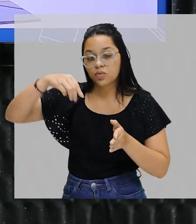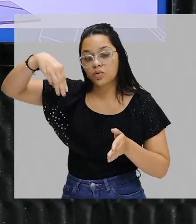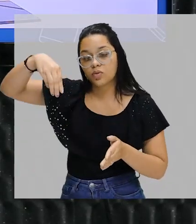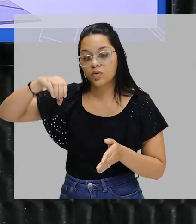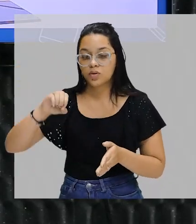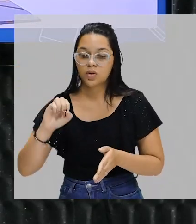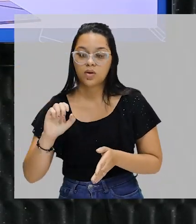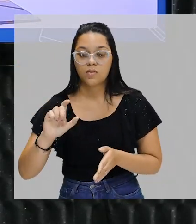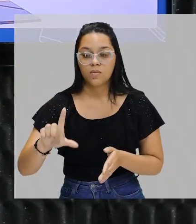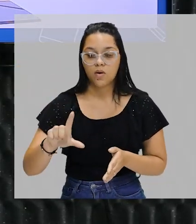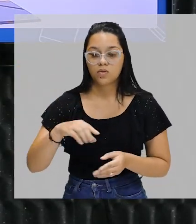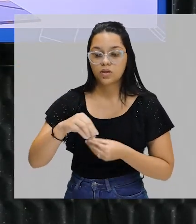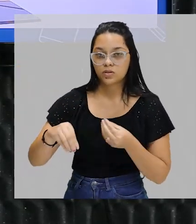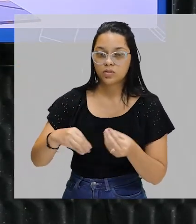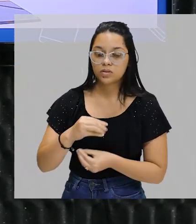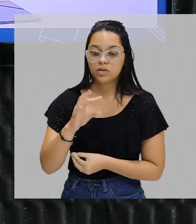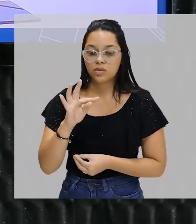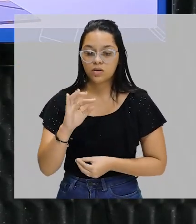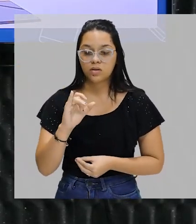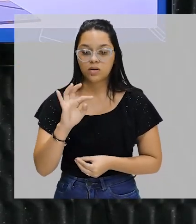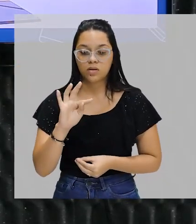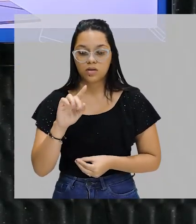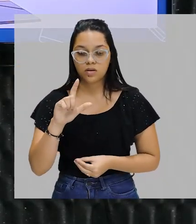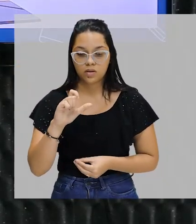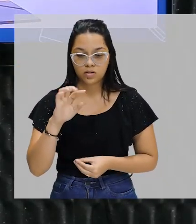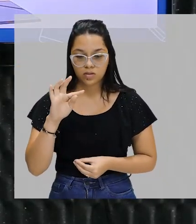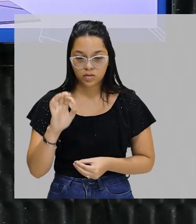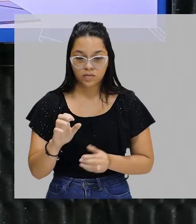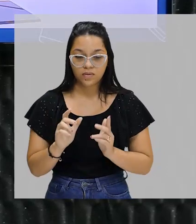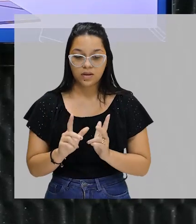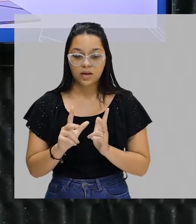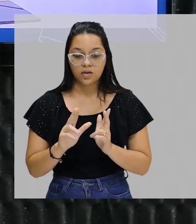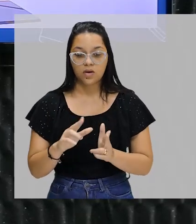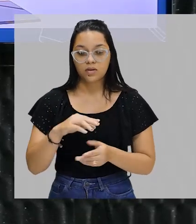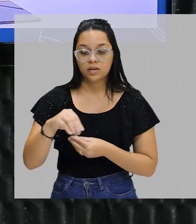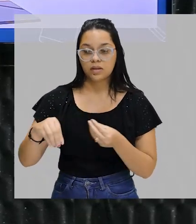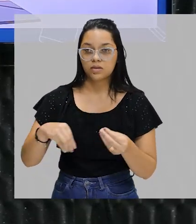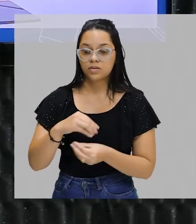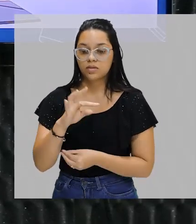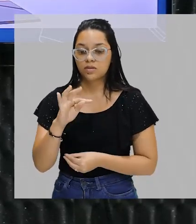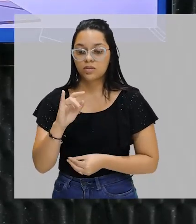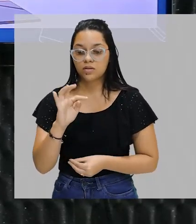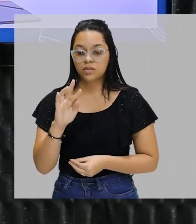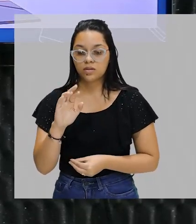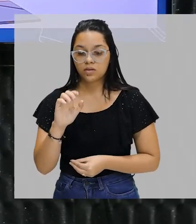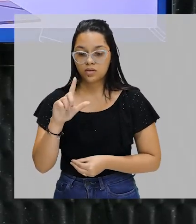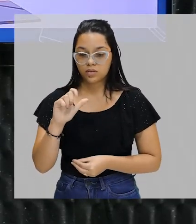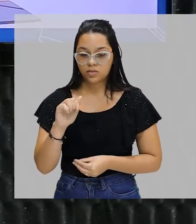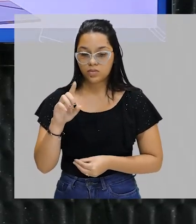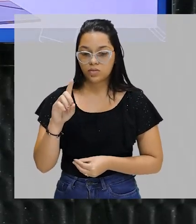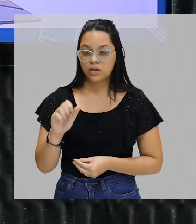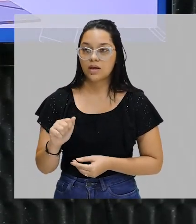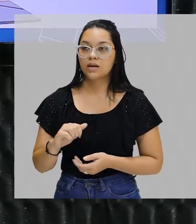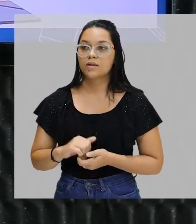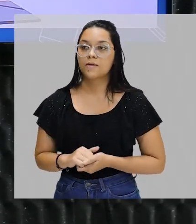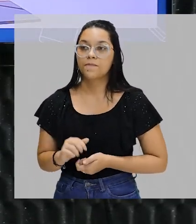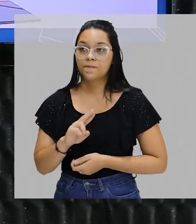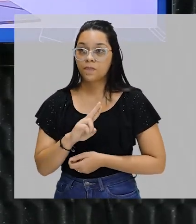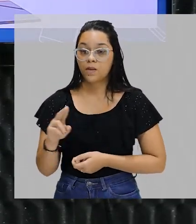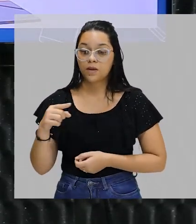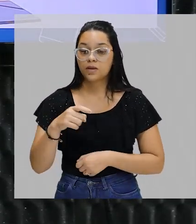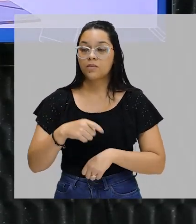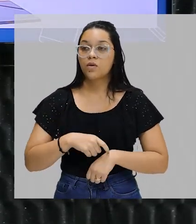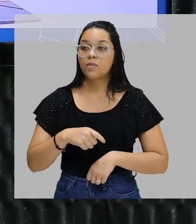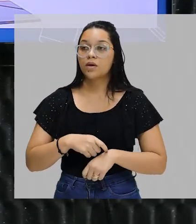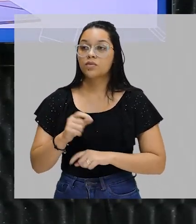hidrogênios e hidroxilas em mol da solução titulante, né, fica igual à solução titulada. Chamamos esse